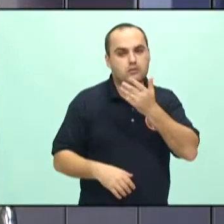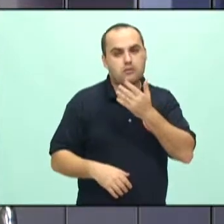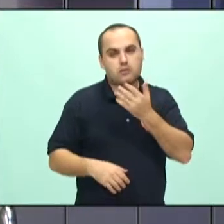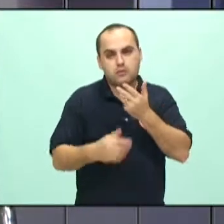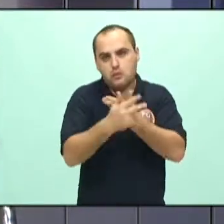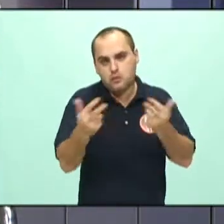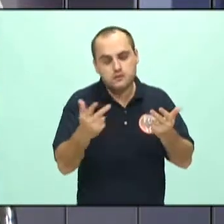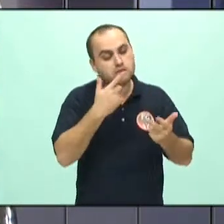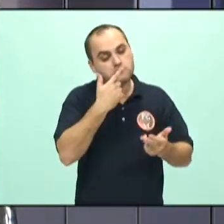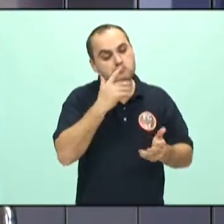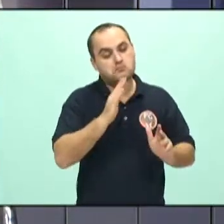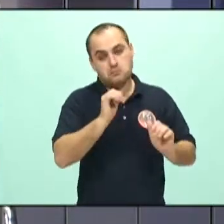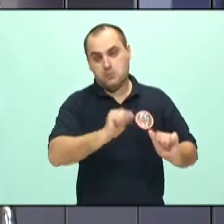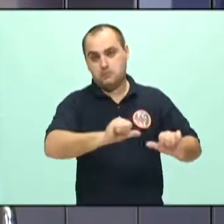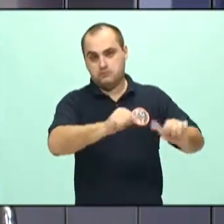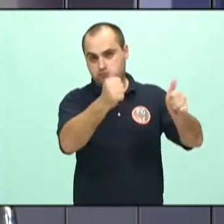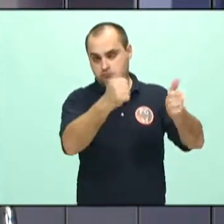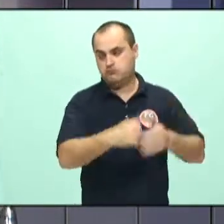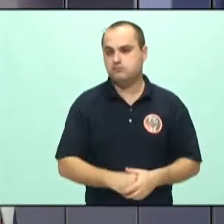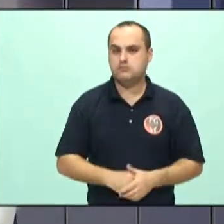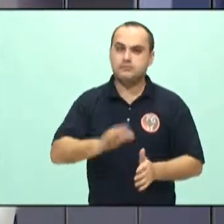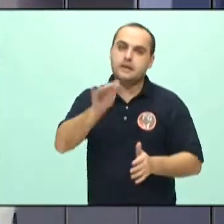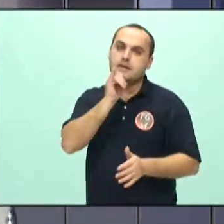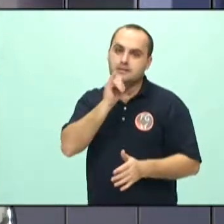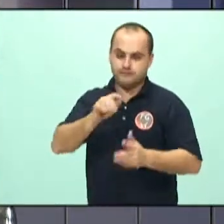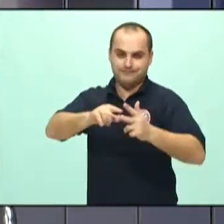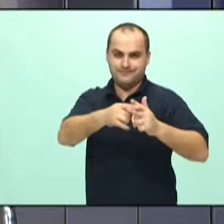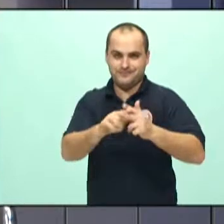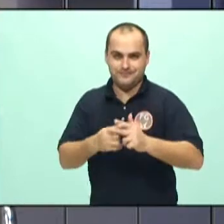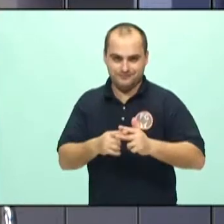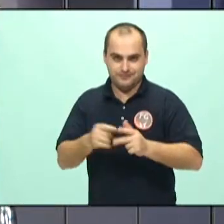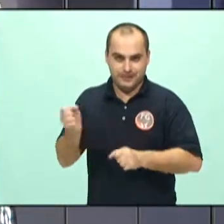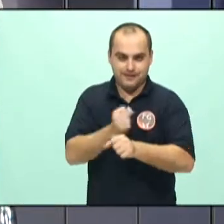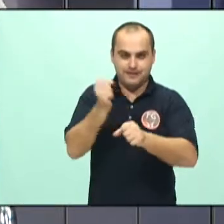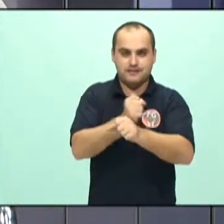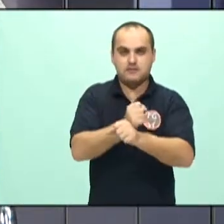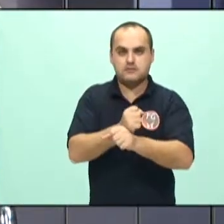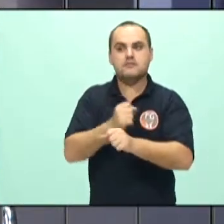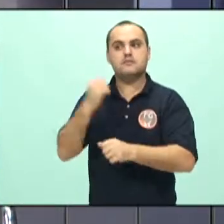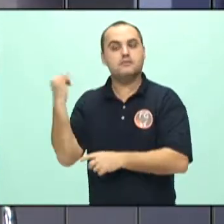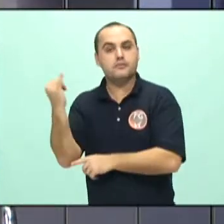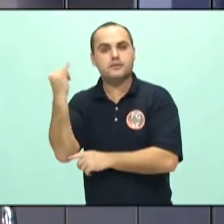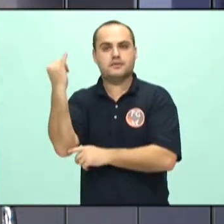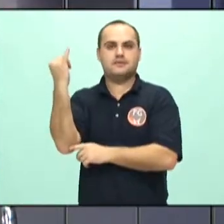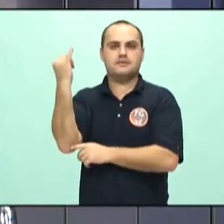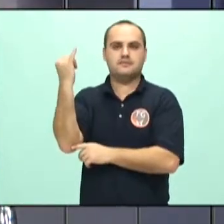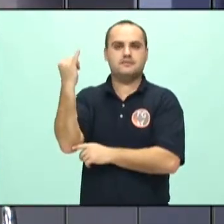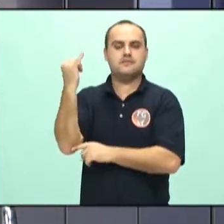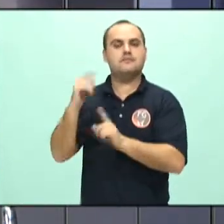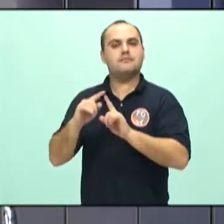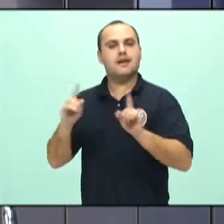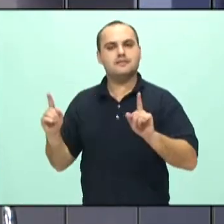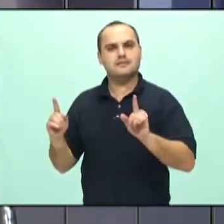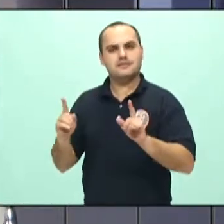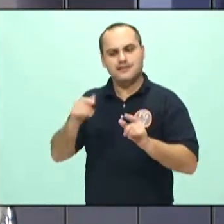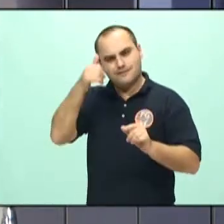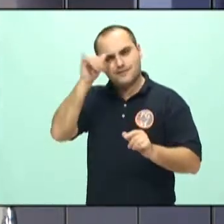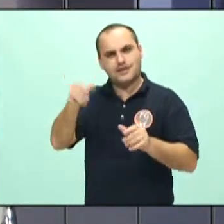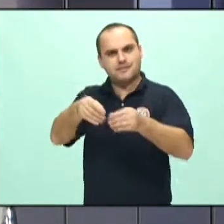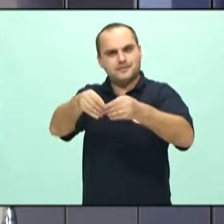das reformas, as reformas são importantes, é importante o investimento, mas elas podem ser feitas de uma forma que não prejudique o processo de